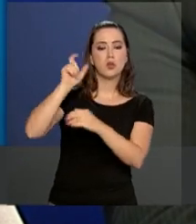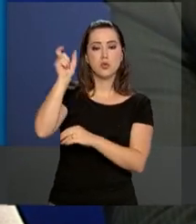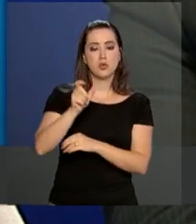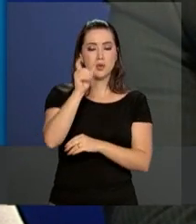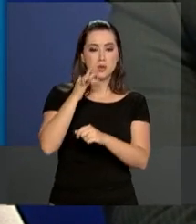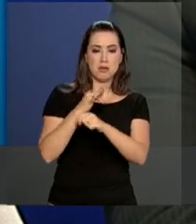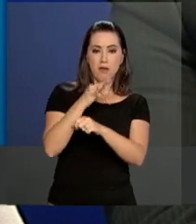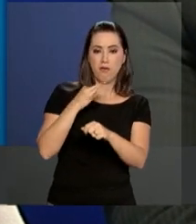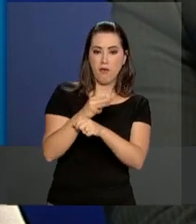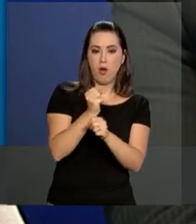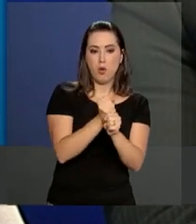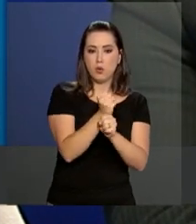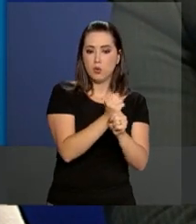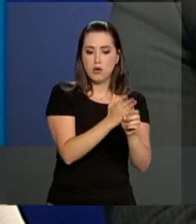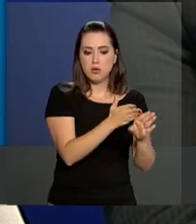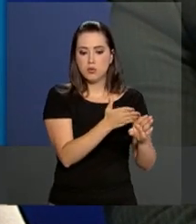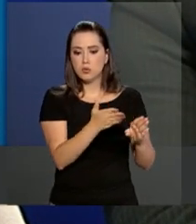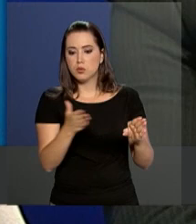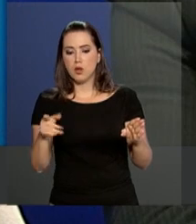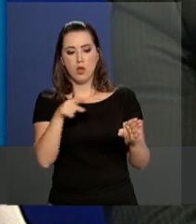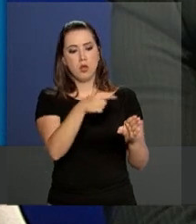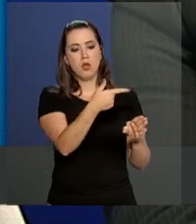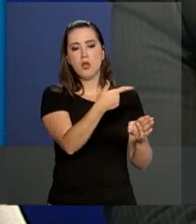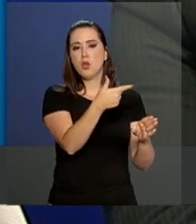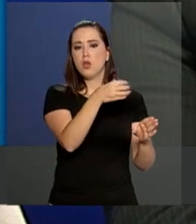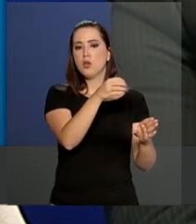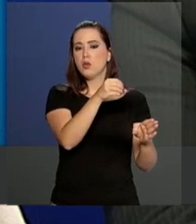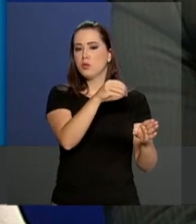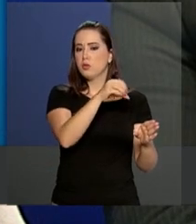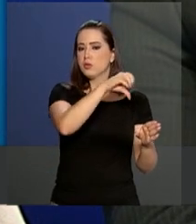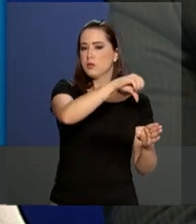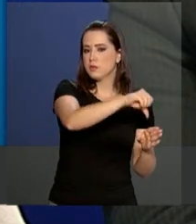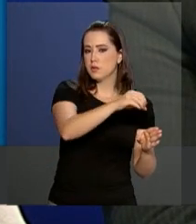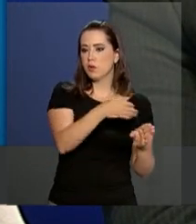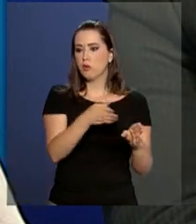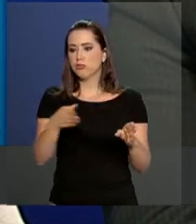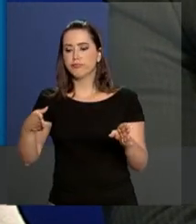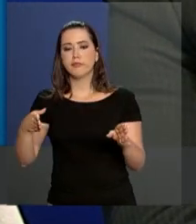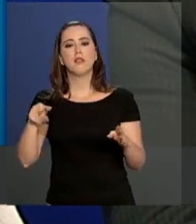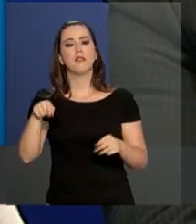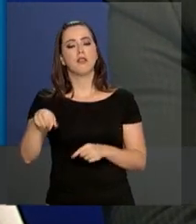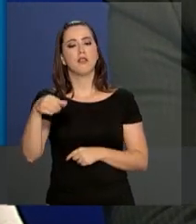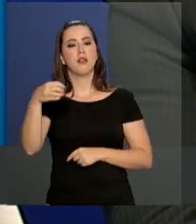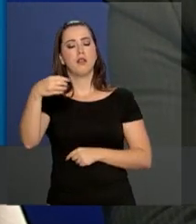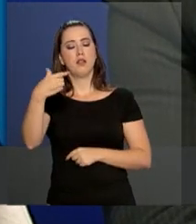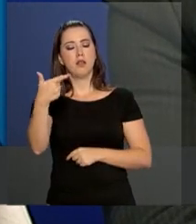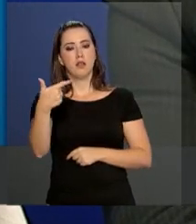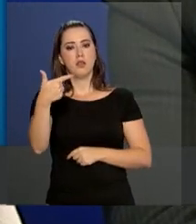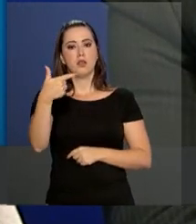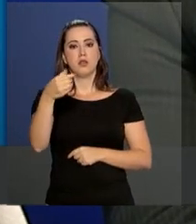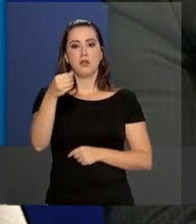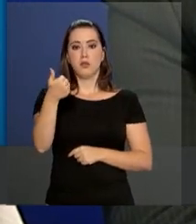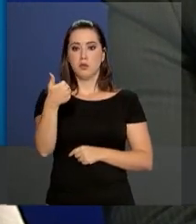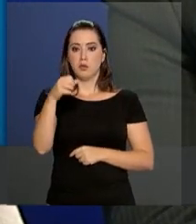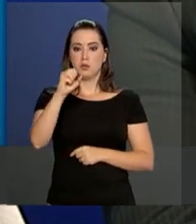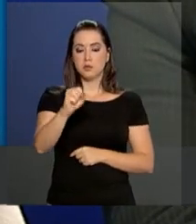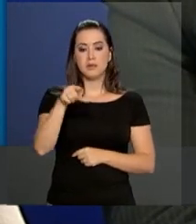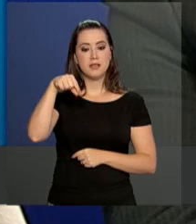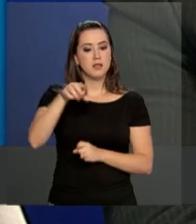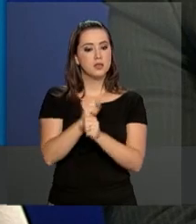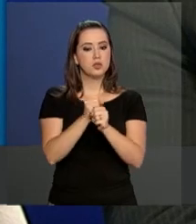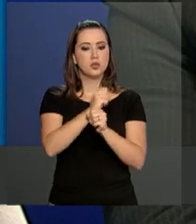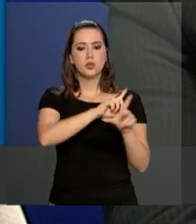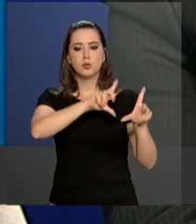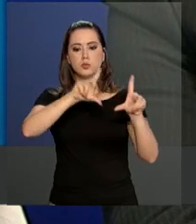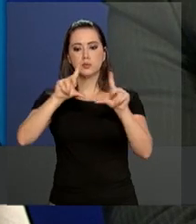longo dos anos de 2009 e 2018 pra vocês constatar então que este ano é o ano por enquanto de menor